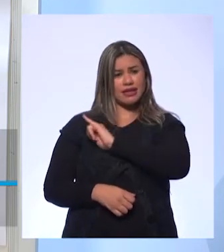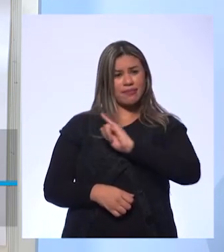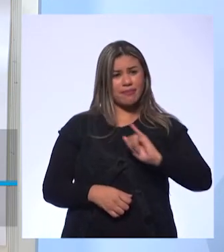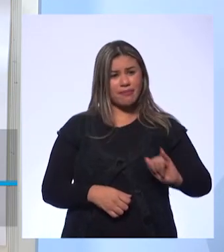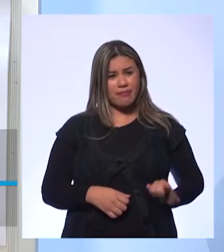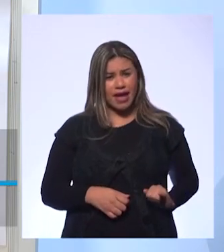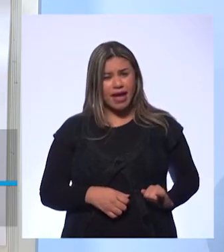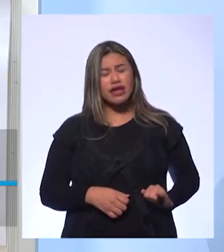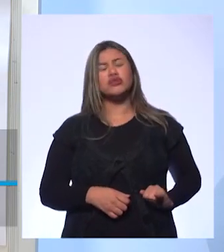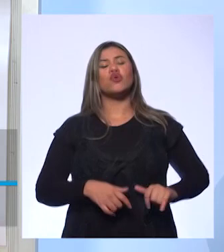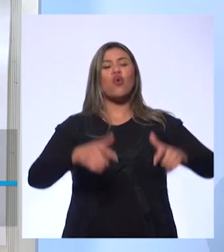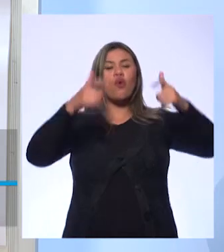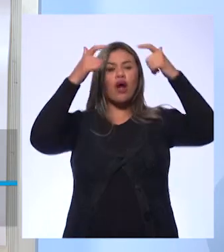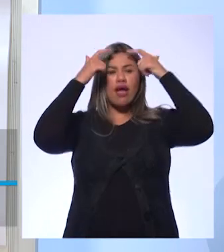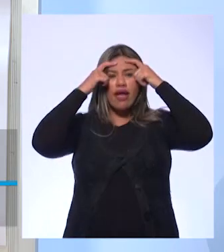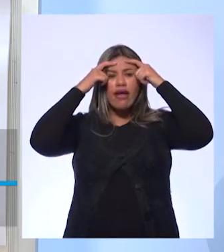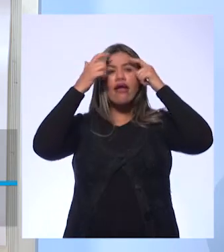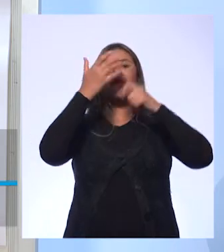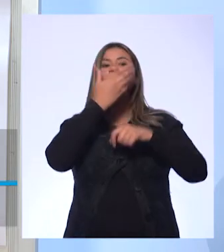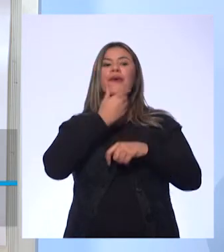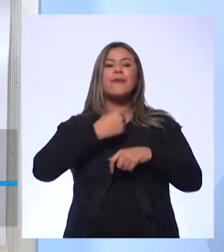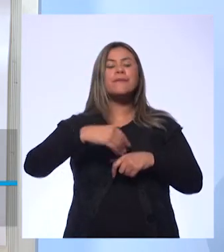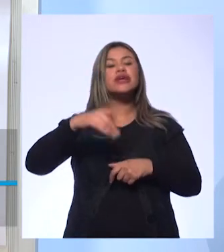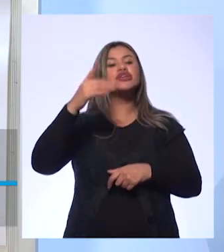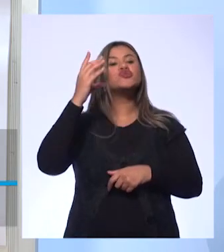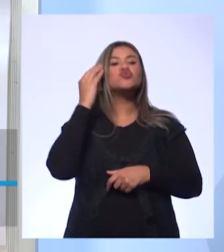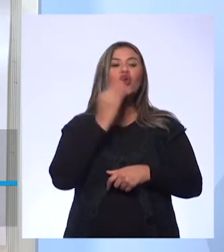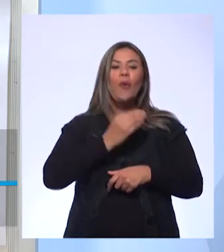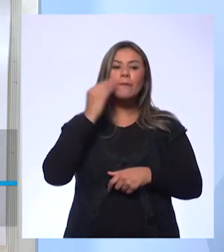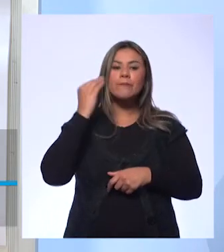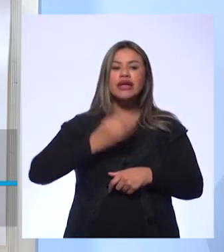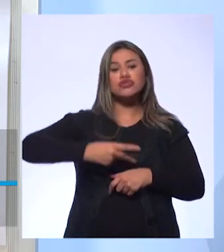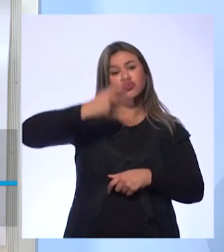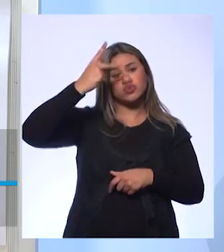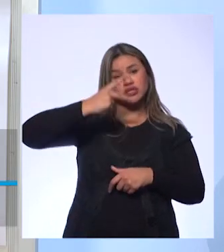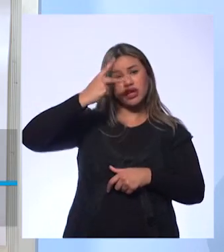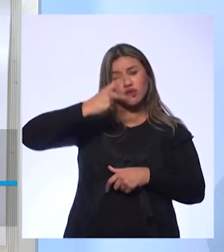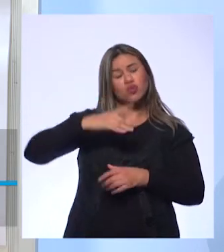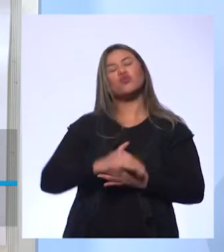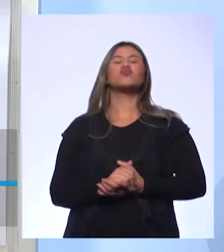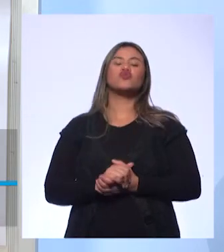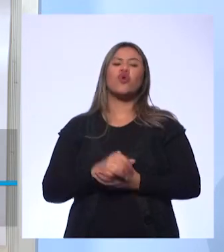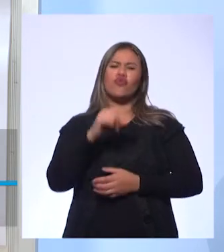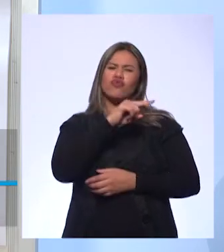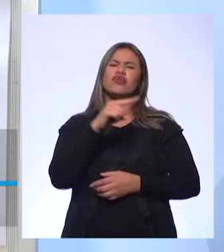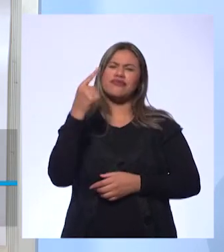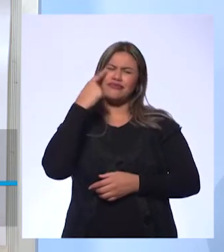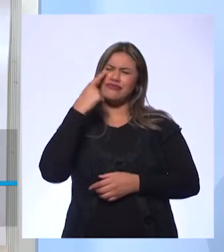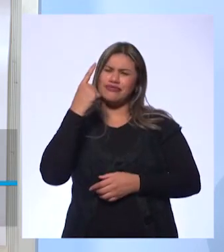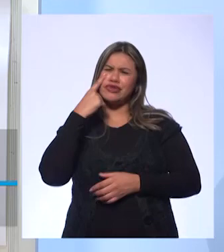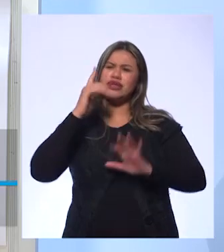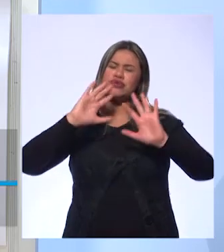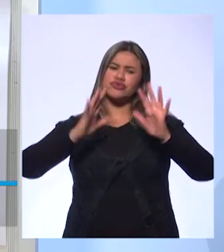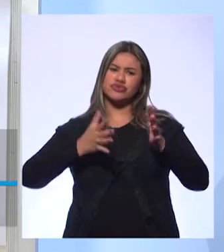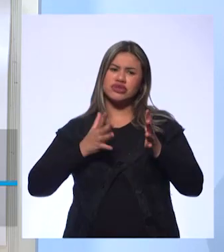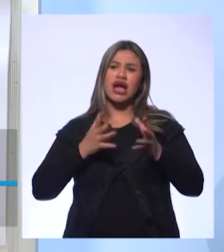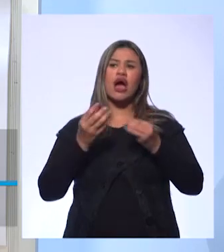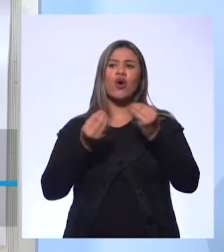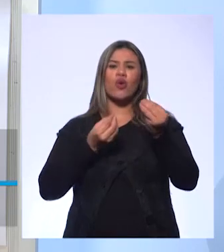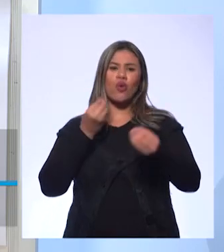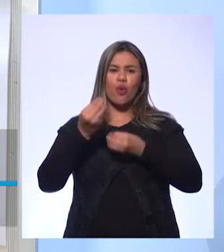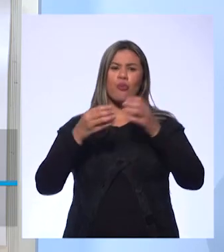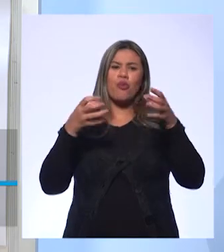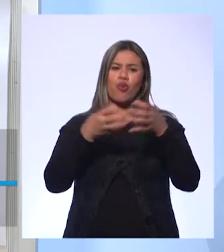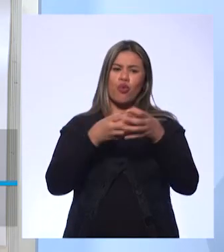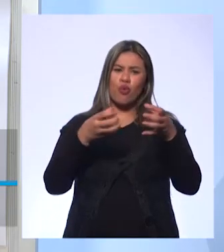o rei nosso Rei Dom Pedro Segundo no comando então nós temos algumas questões vocês viram na aula passada que vários grupos